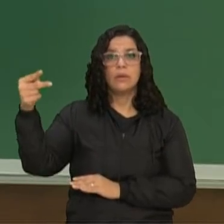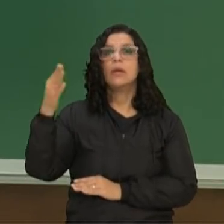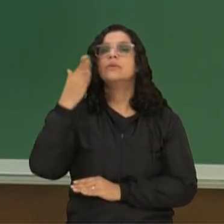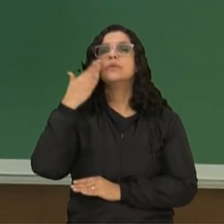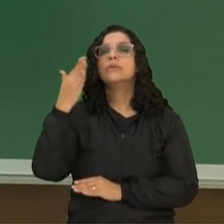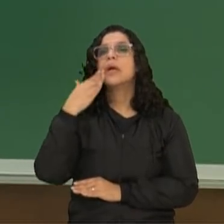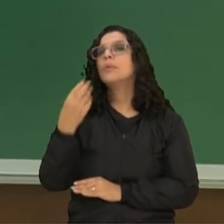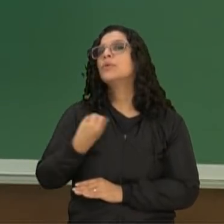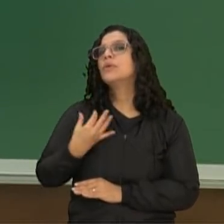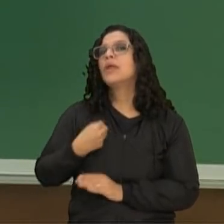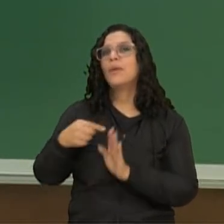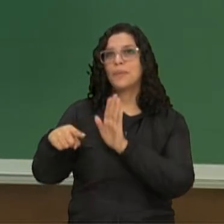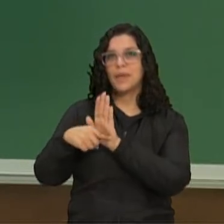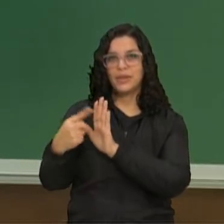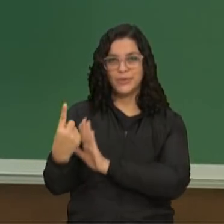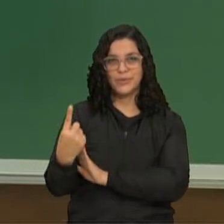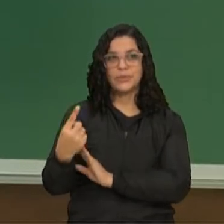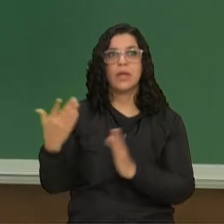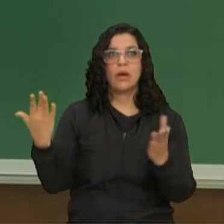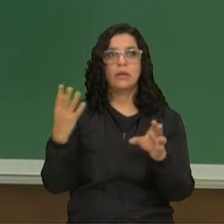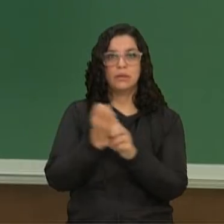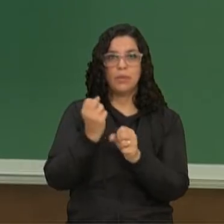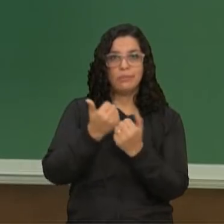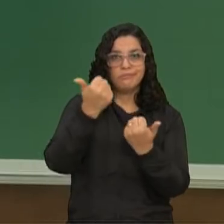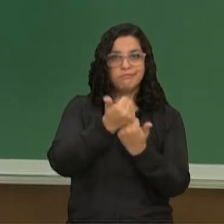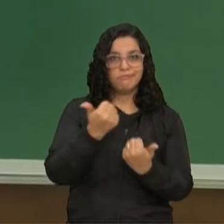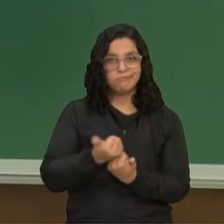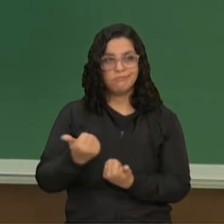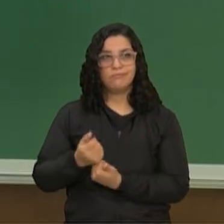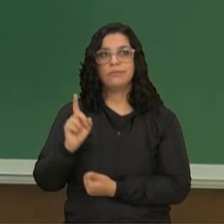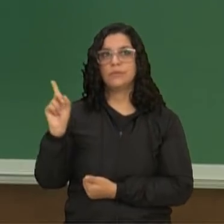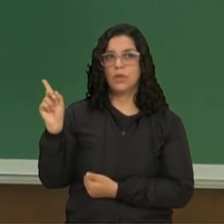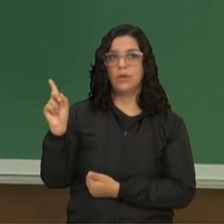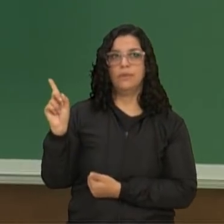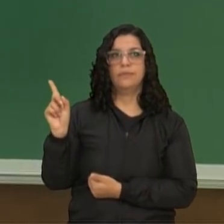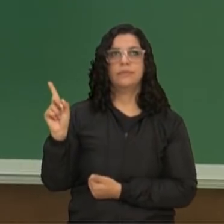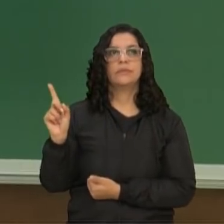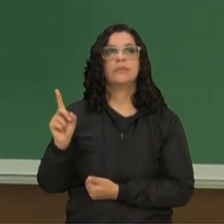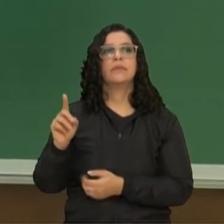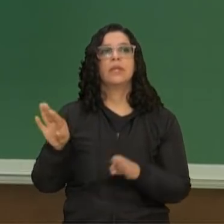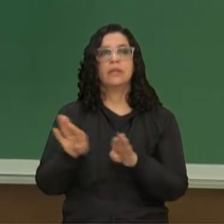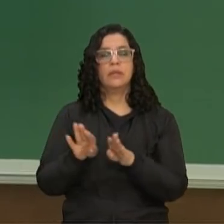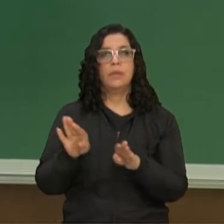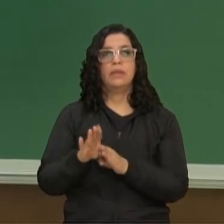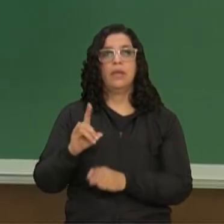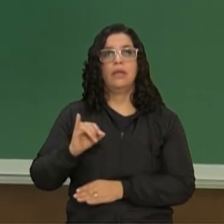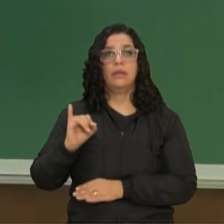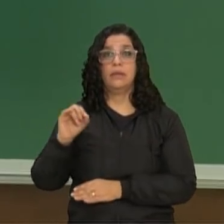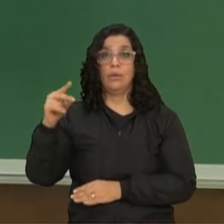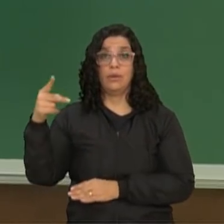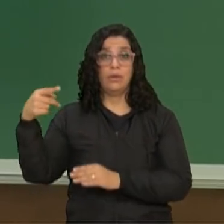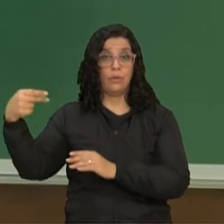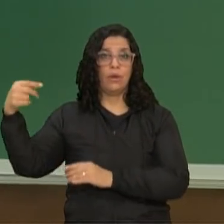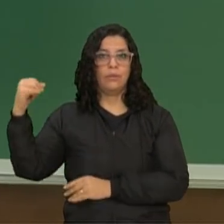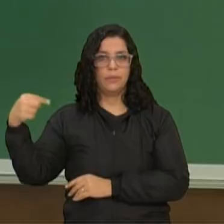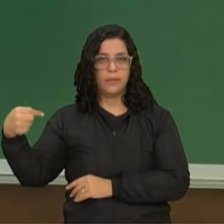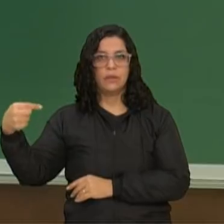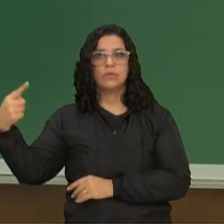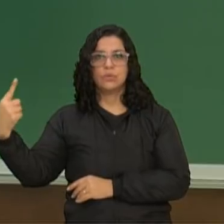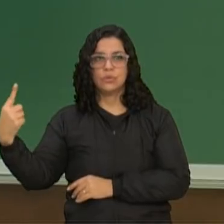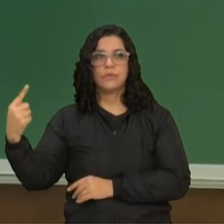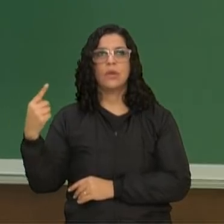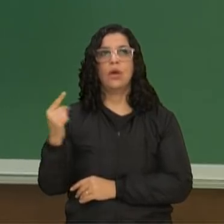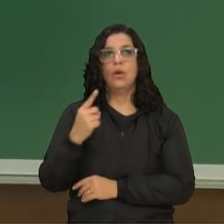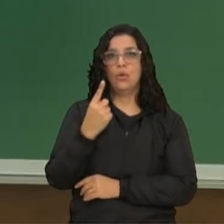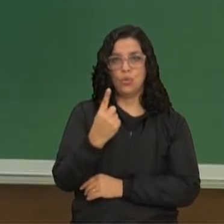né? Vale menos 1. Então, vamos fazer a substituição aqui. Então, como i ao quadrado é menos 1, nós vamos ter que